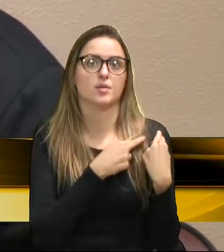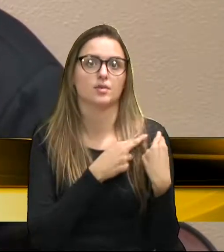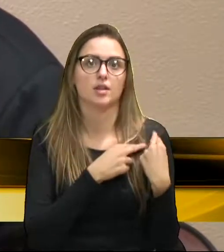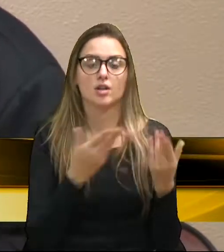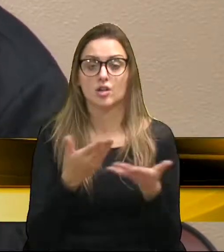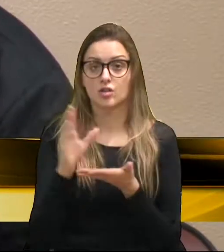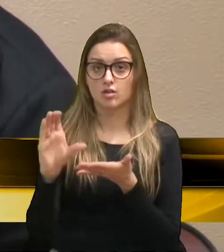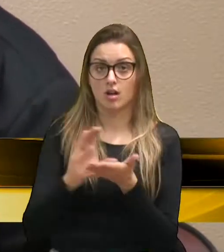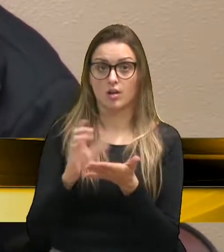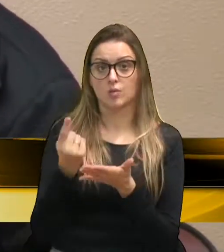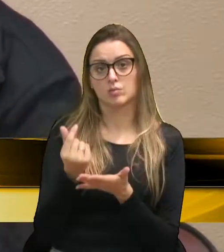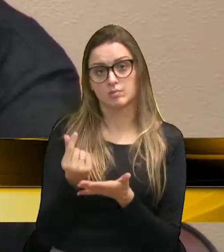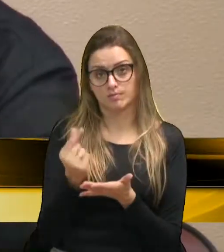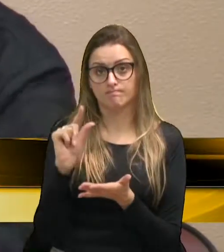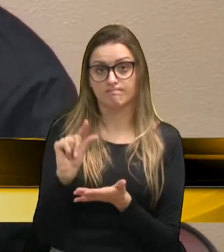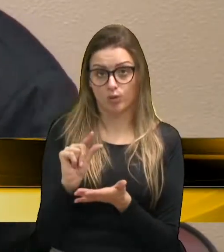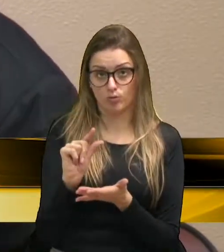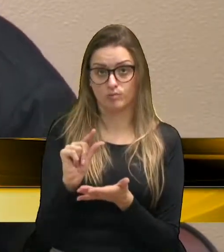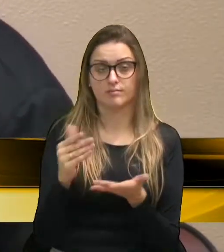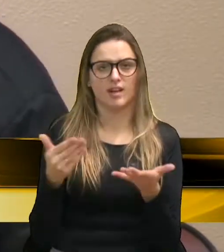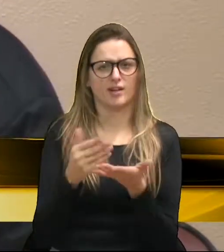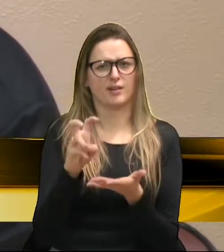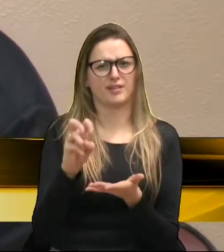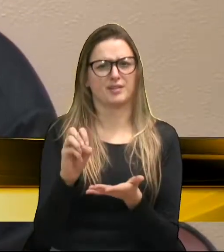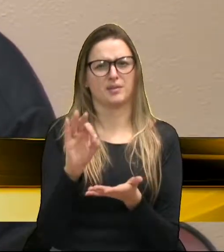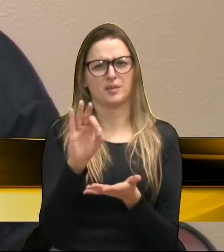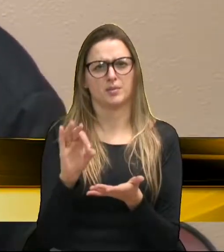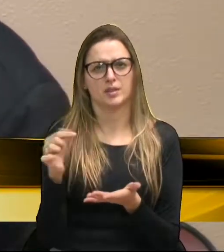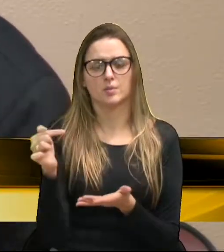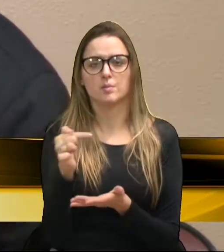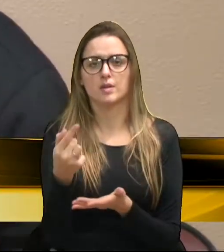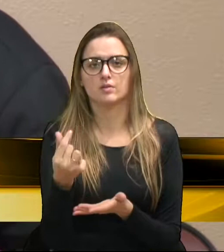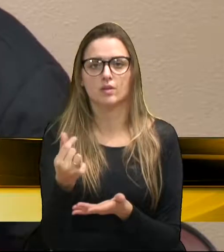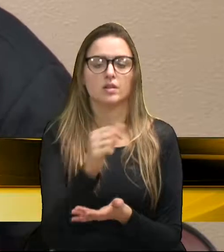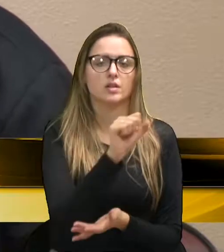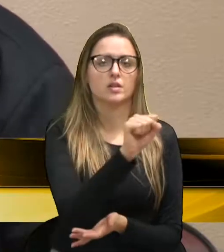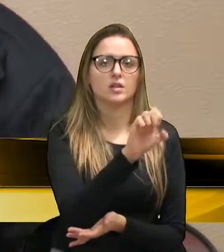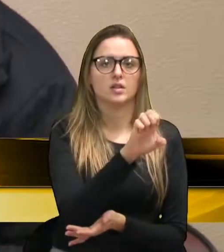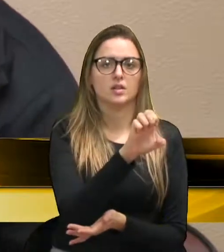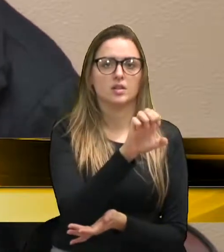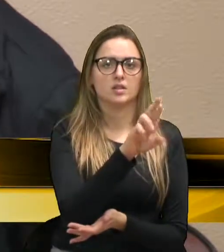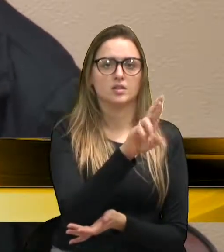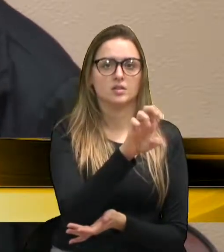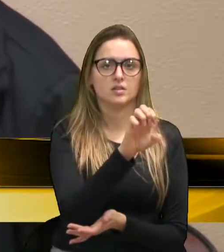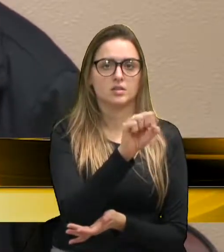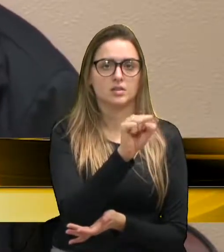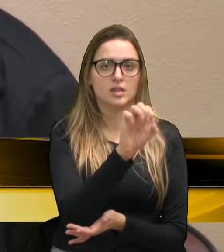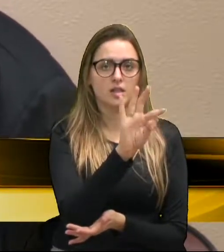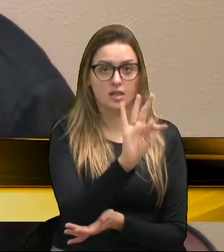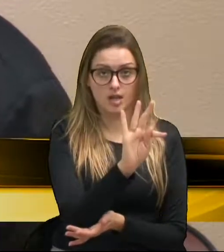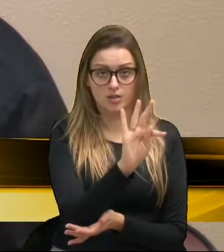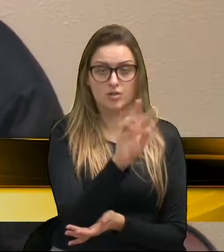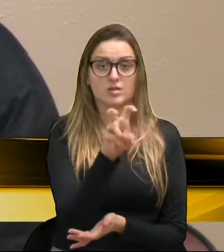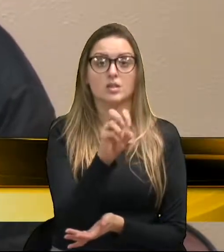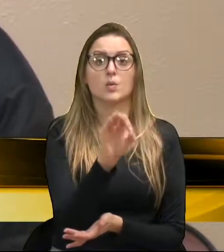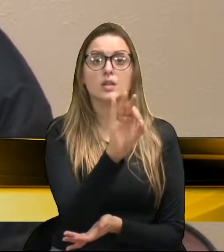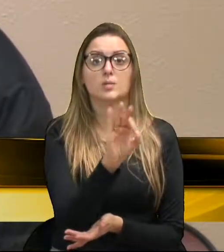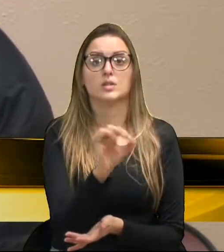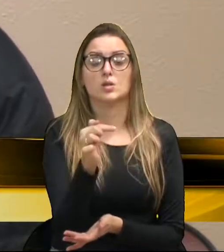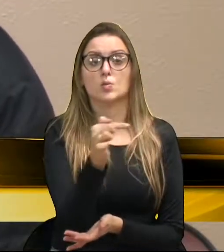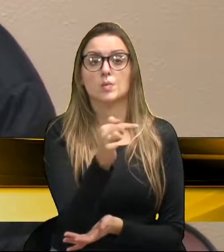verba, agora 50% a menos. O Sereste, em torno de 40% a menos. O